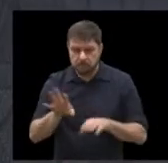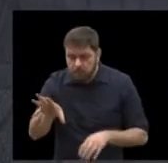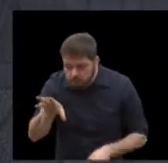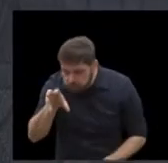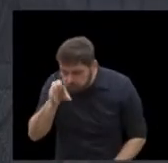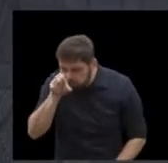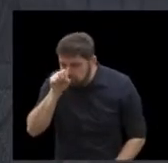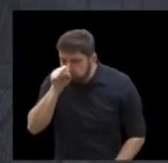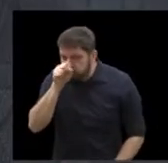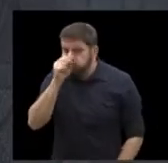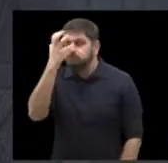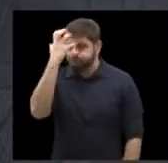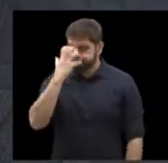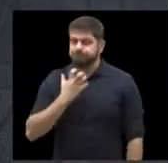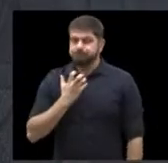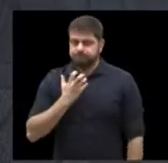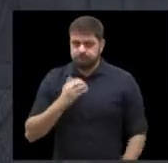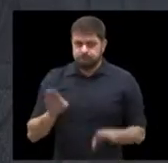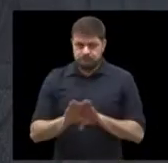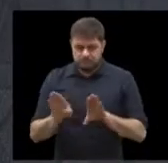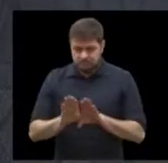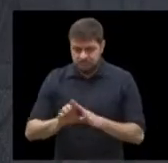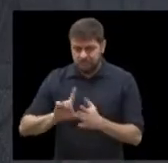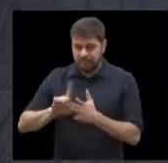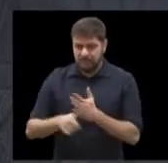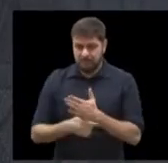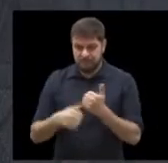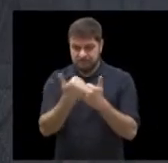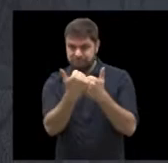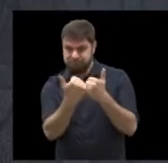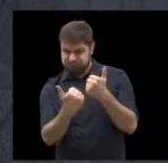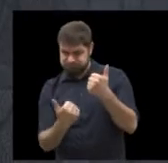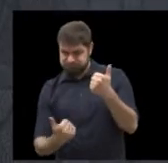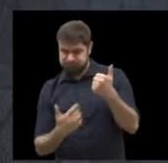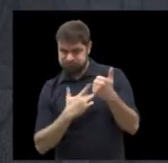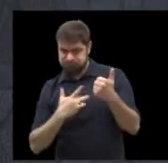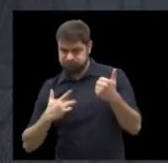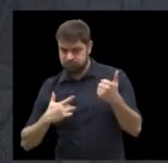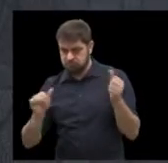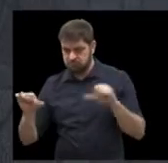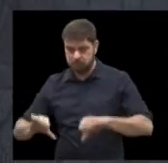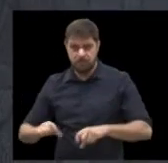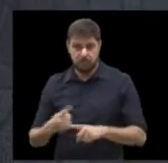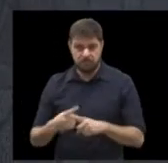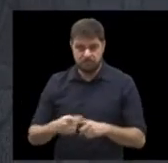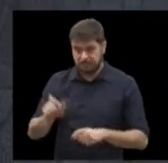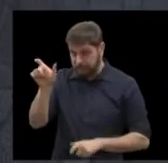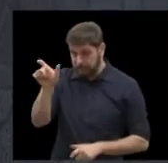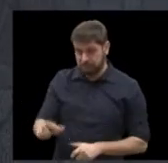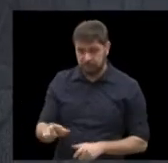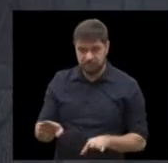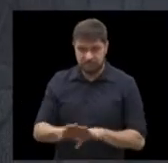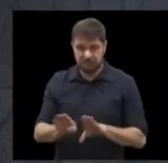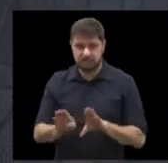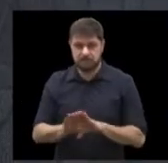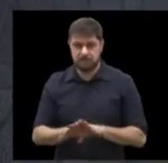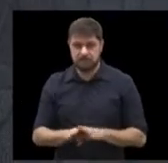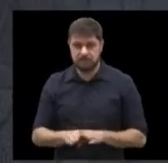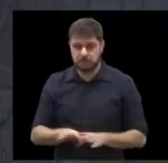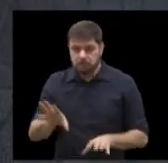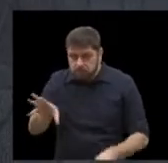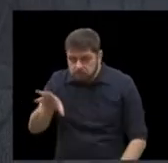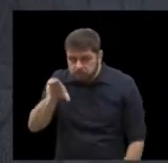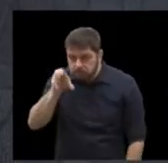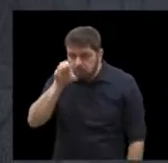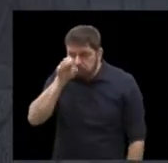que é uma coisa grave. A doença daí cursa de uma maneira severa, né? Porque você pegando os nervos que fazem a